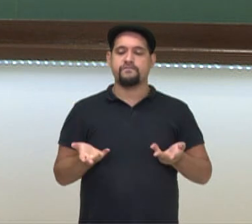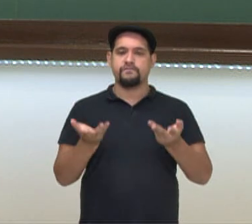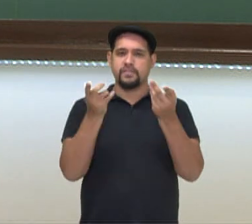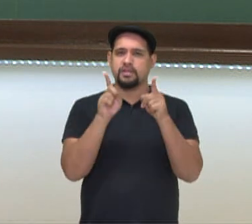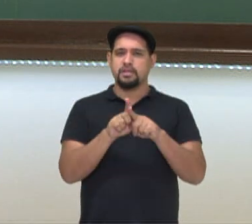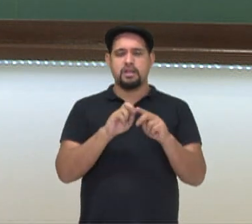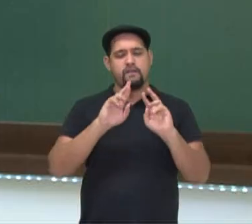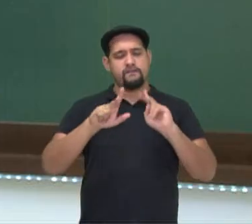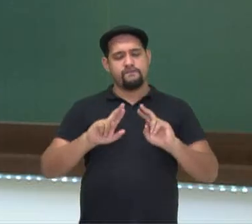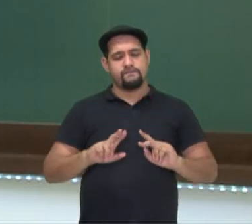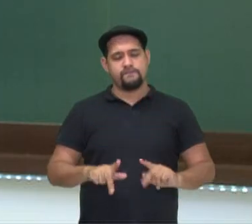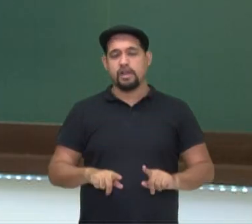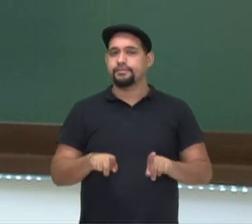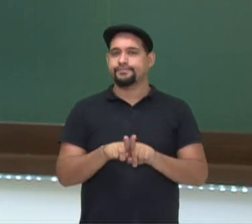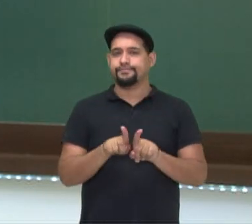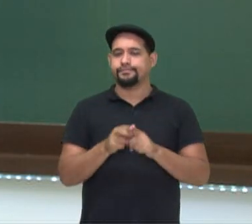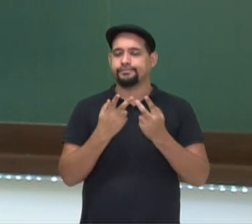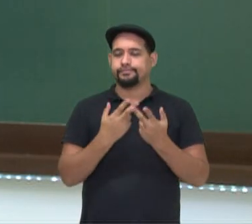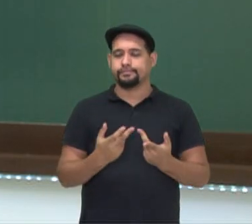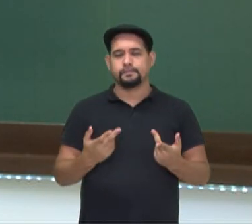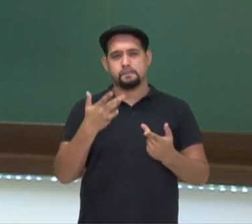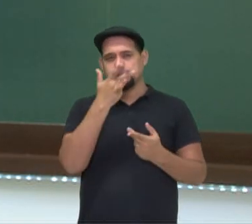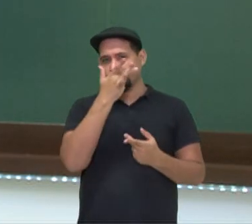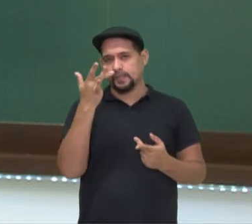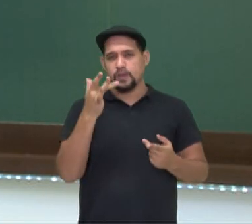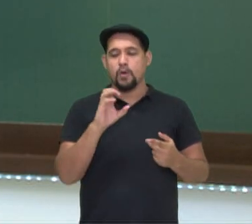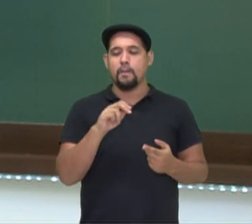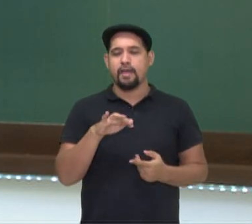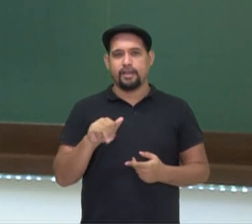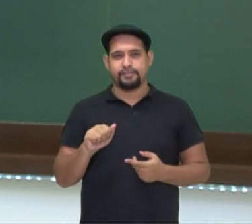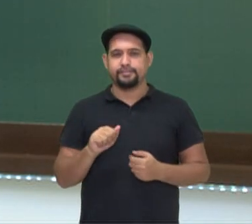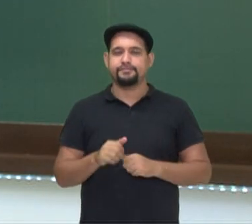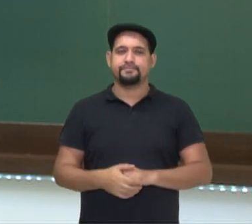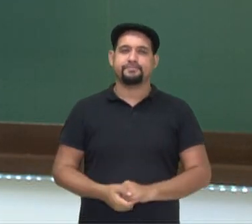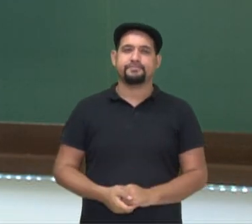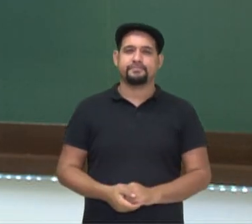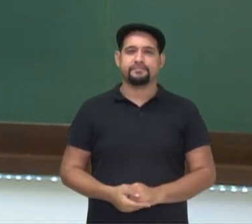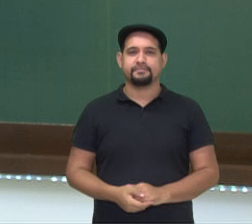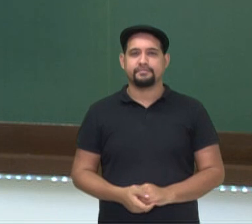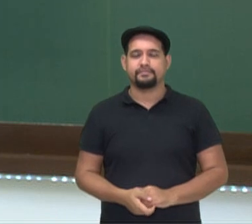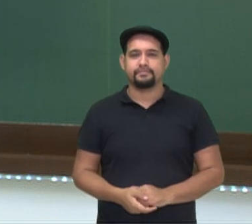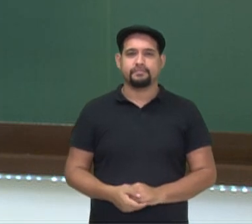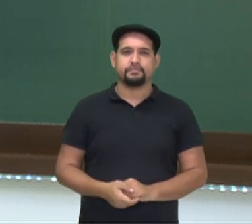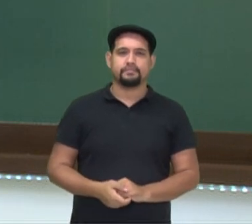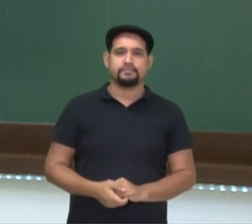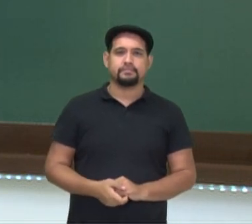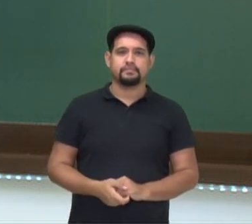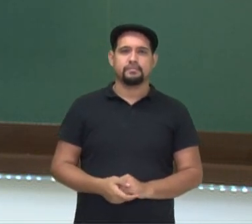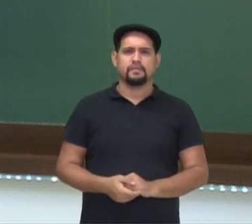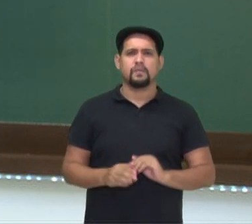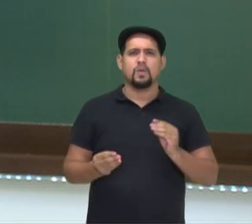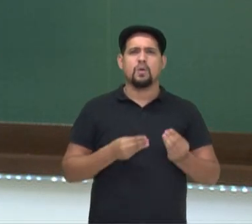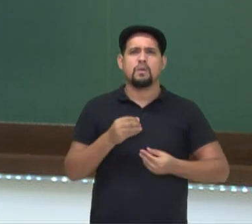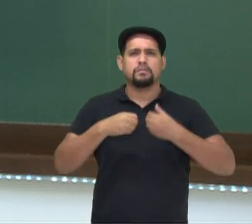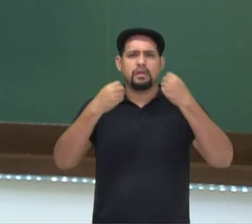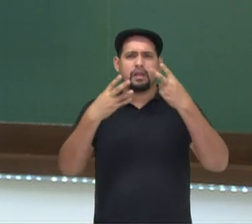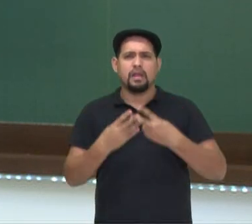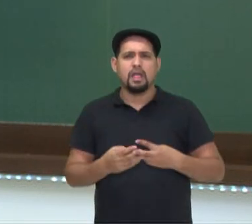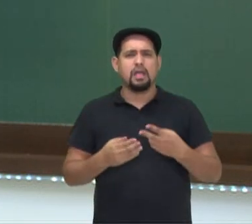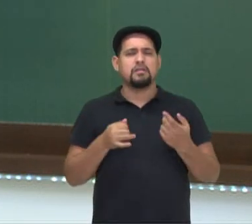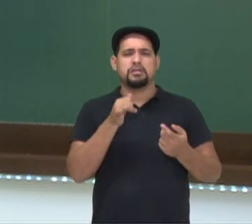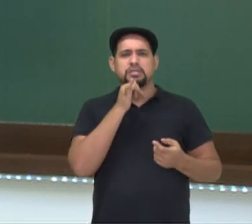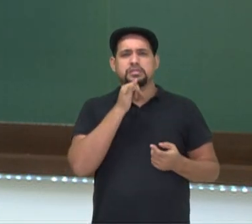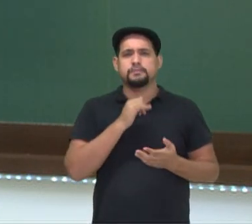surge vários cômicos, vários escritores de comédia, né? Dramaturgos. Como podemos descrever o teatro de